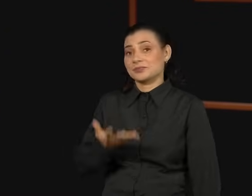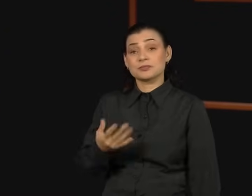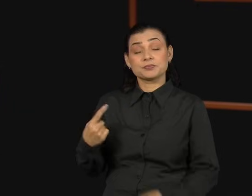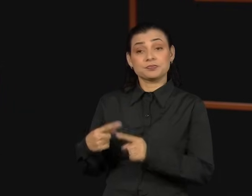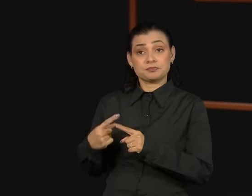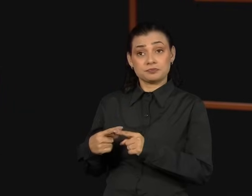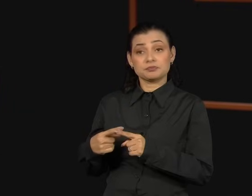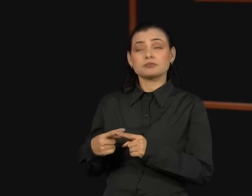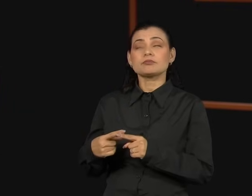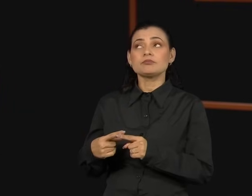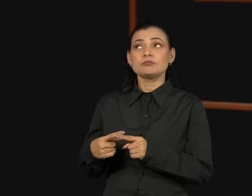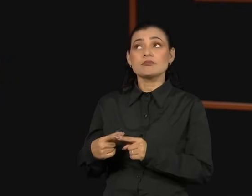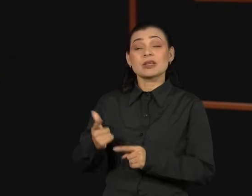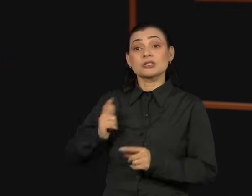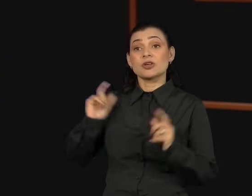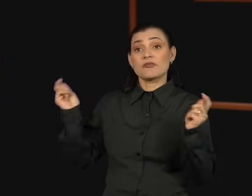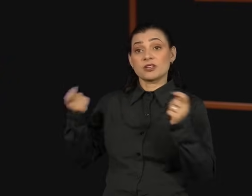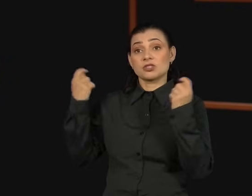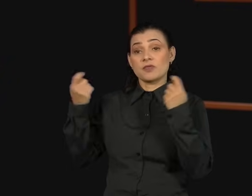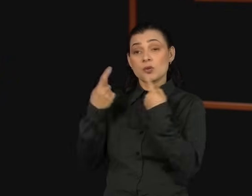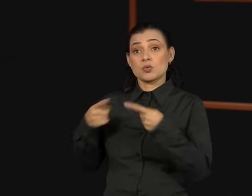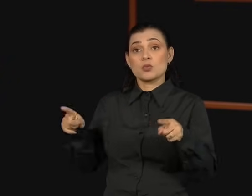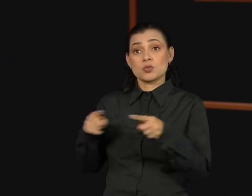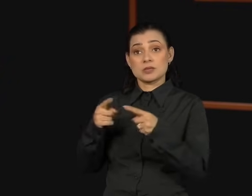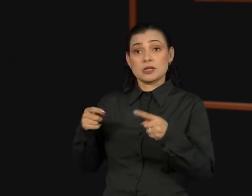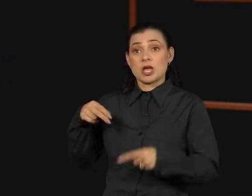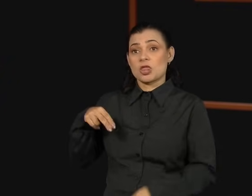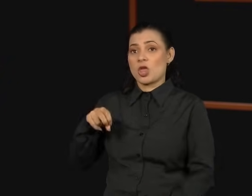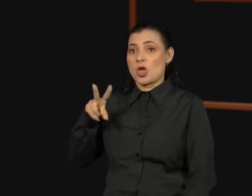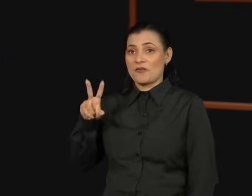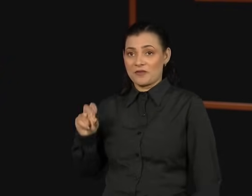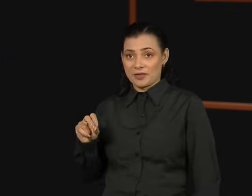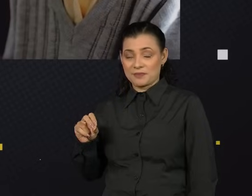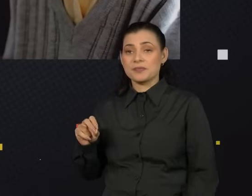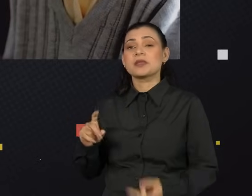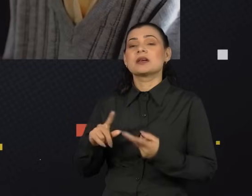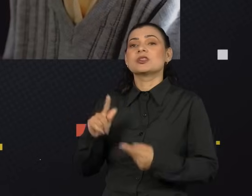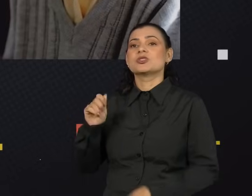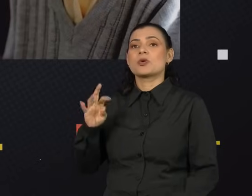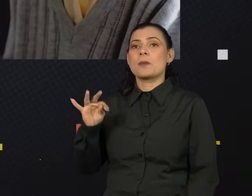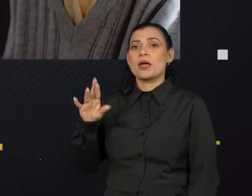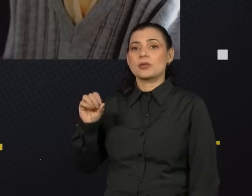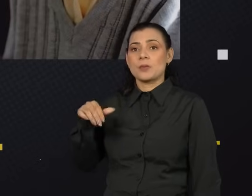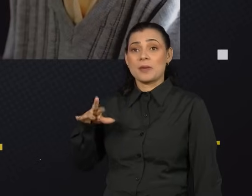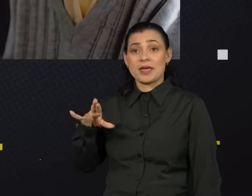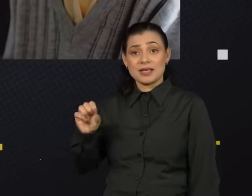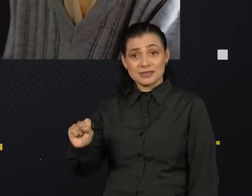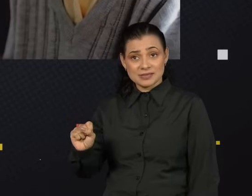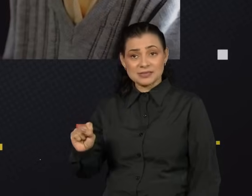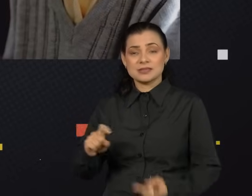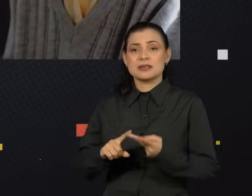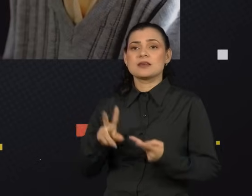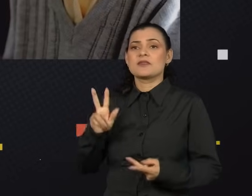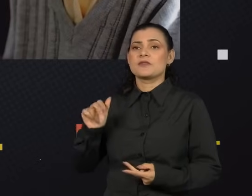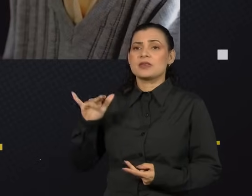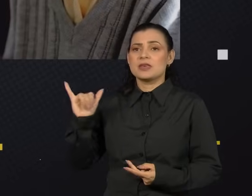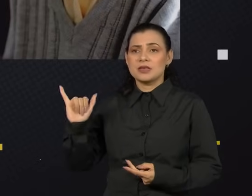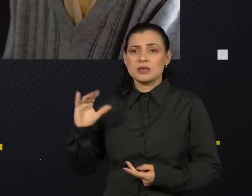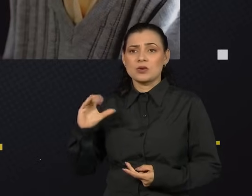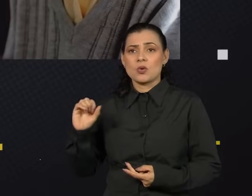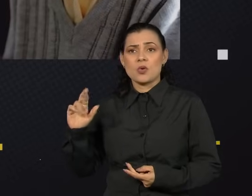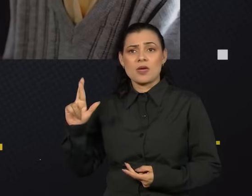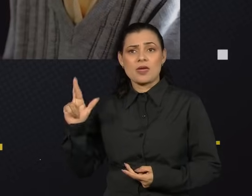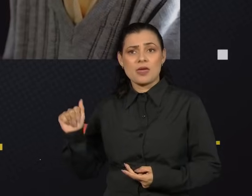tinha o Festival de Música Nova, né? O Gilberto Mendes, Vili Correia de Oliveira,